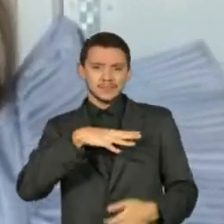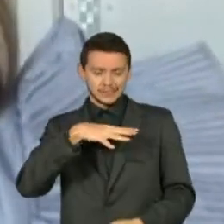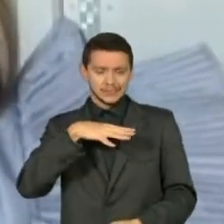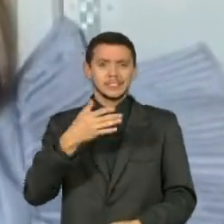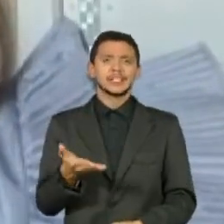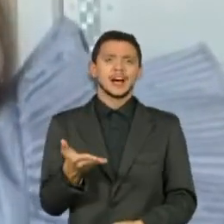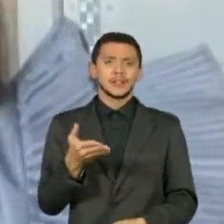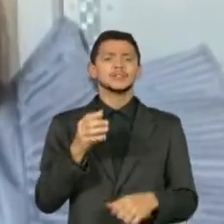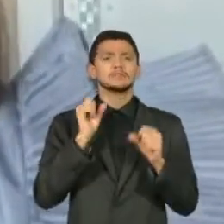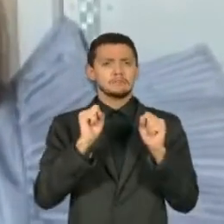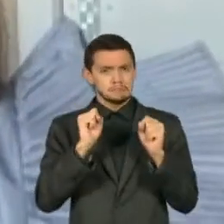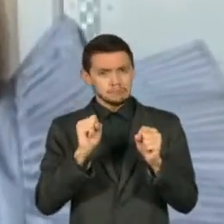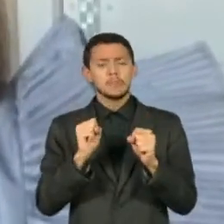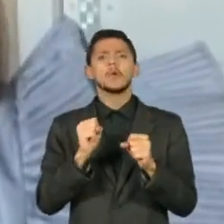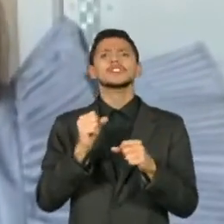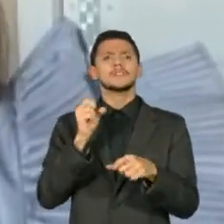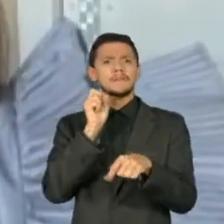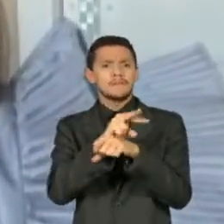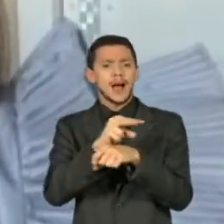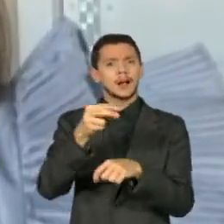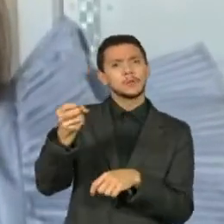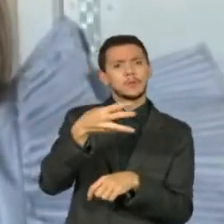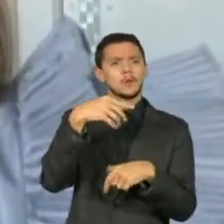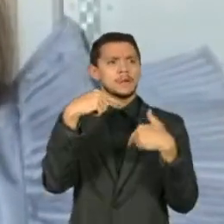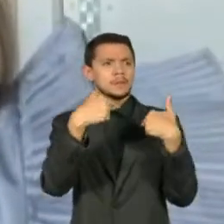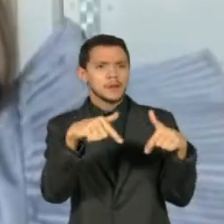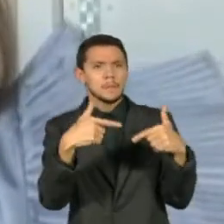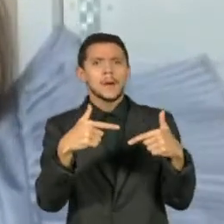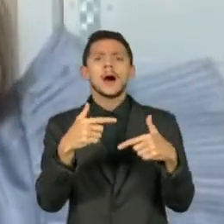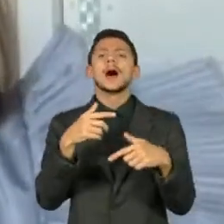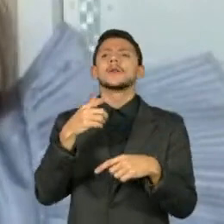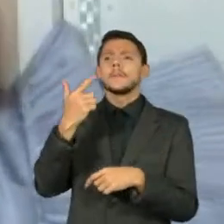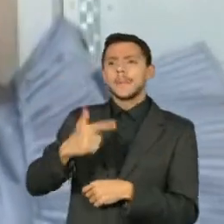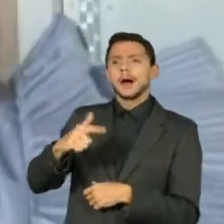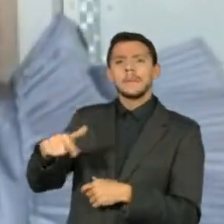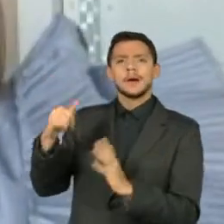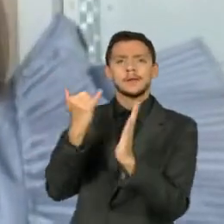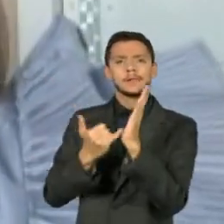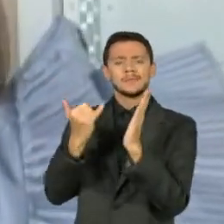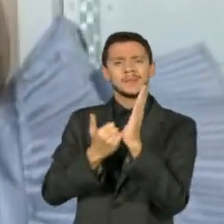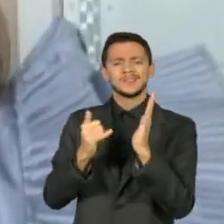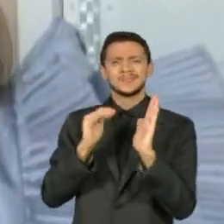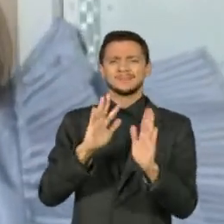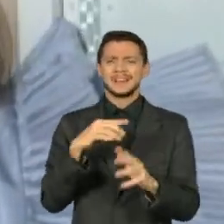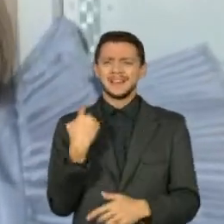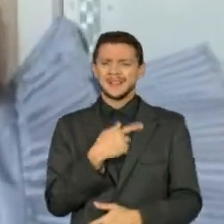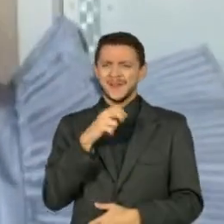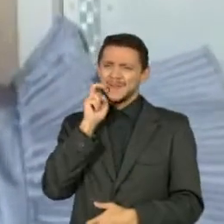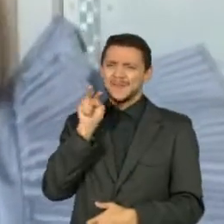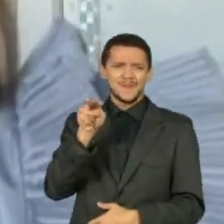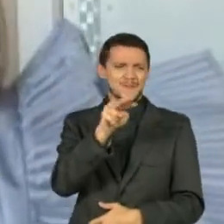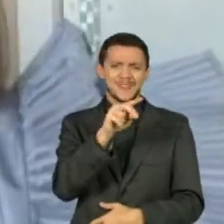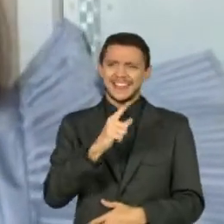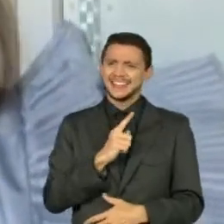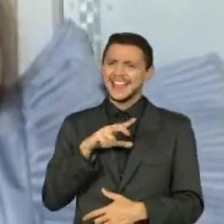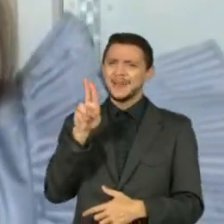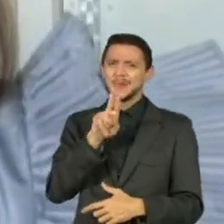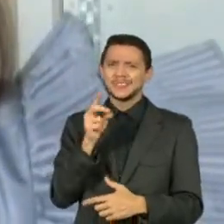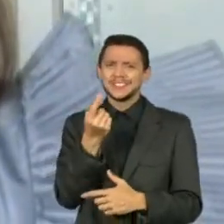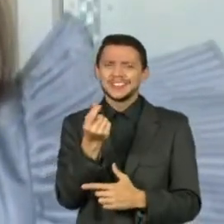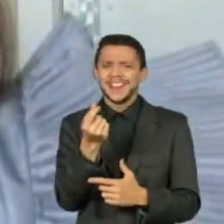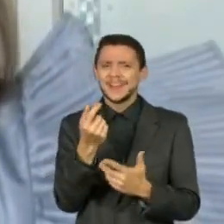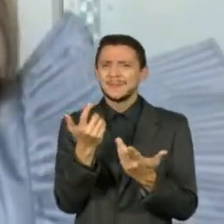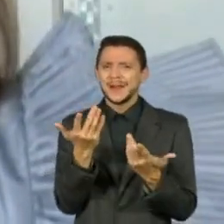gerar tanto empregos e gerar tantos impostos e a gente não rever isso na mesma